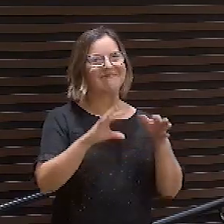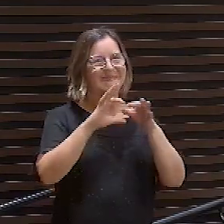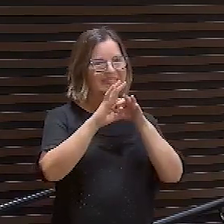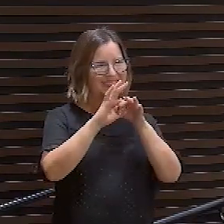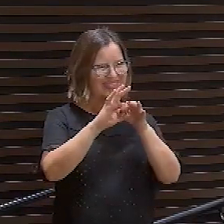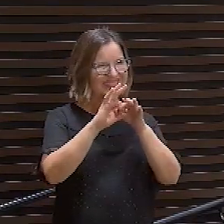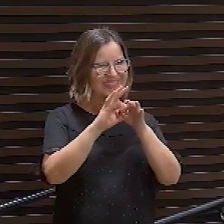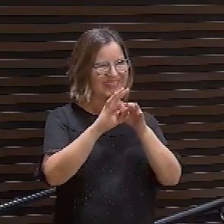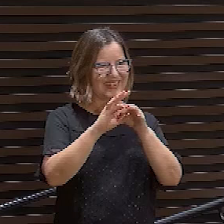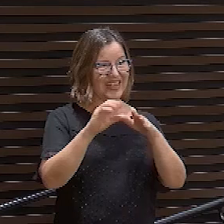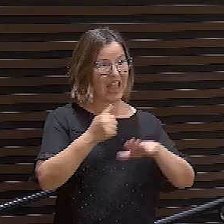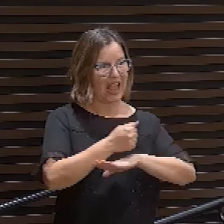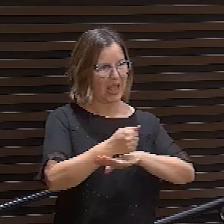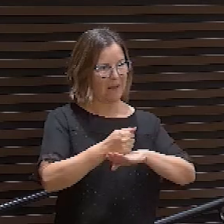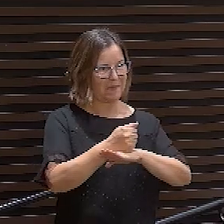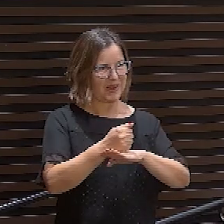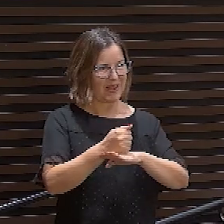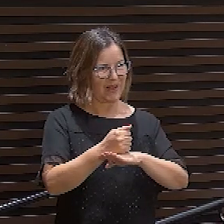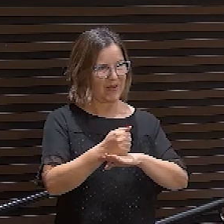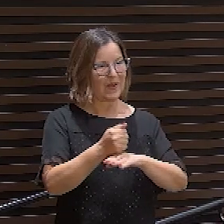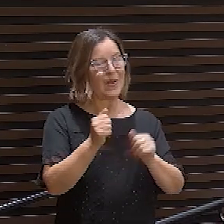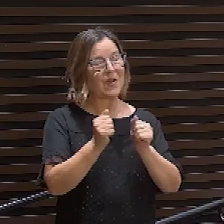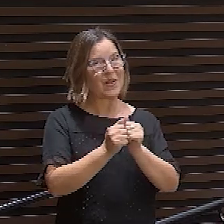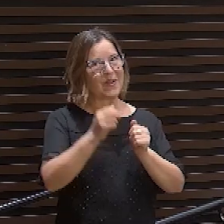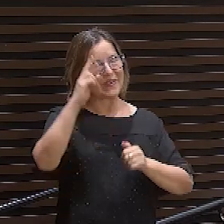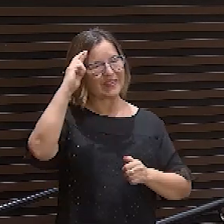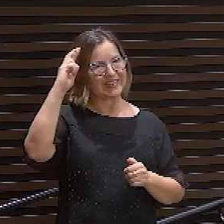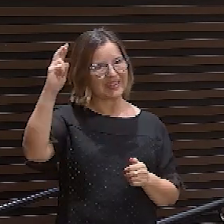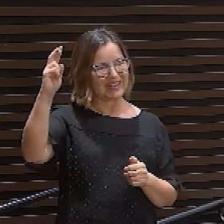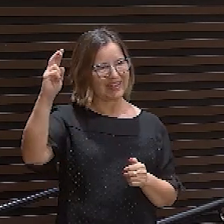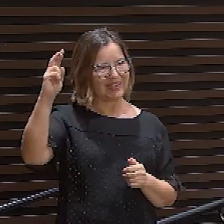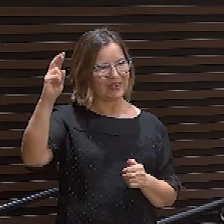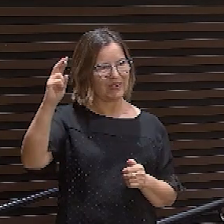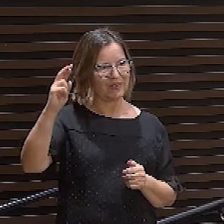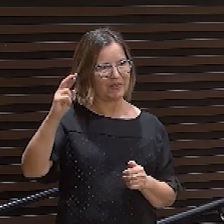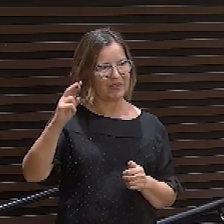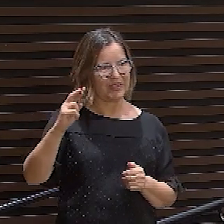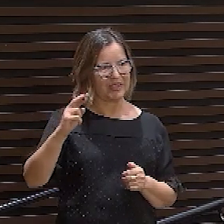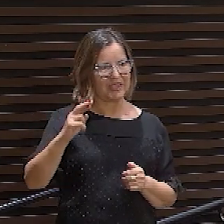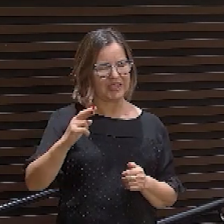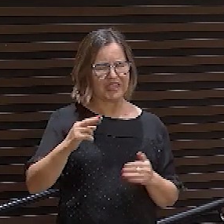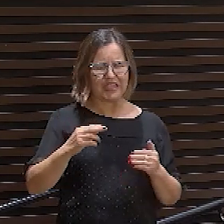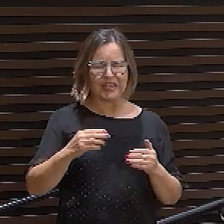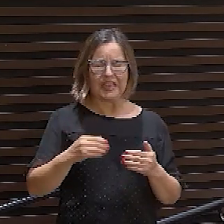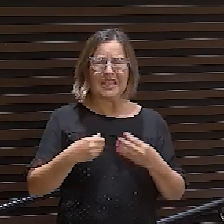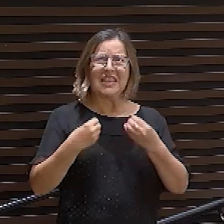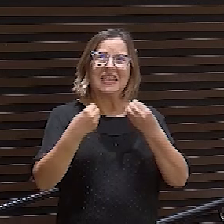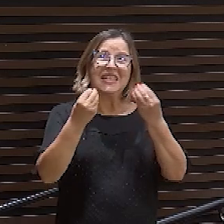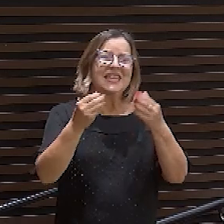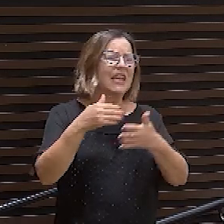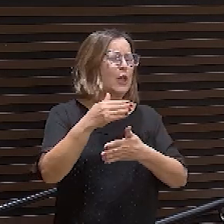de Abrão com o Senhor e consagrar tudo ao Senhor.